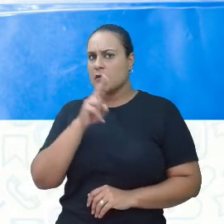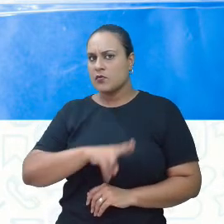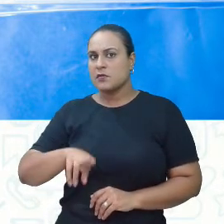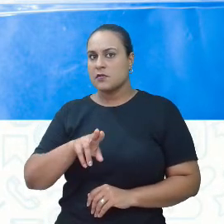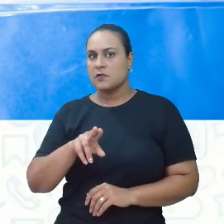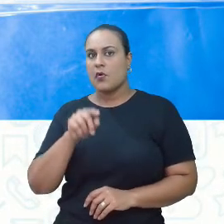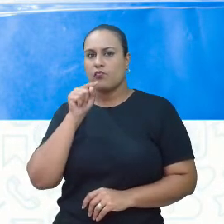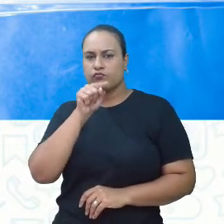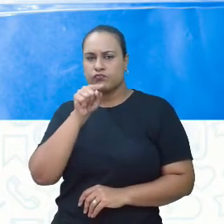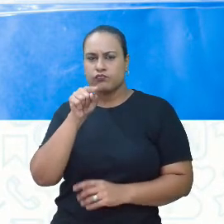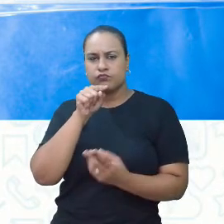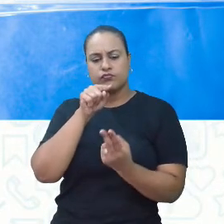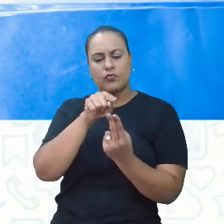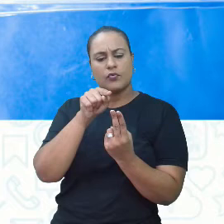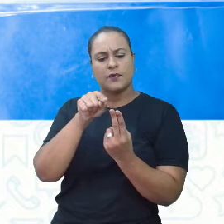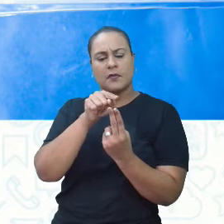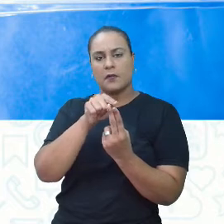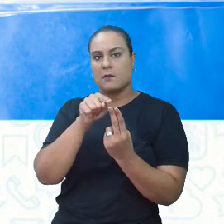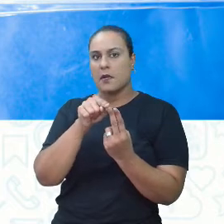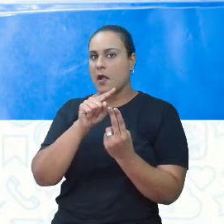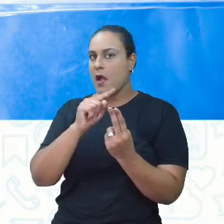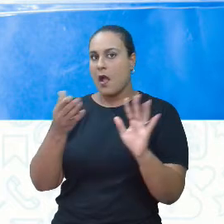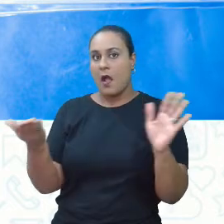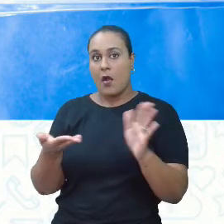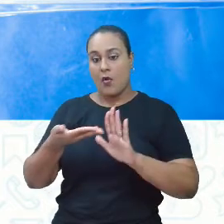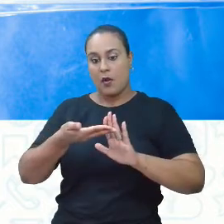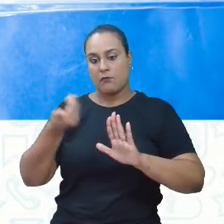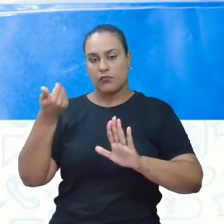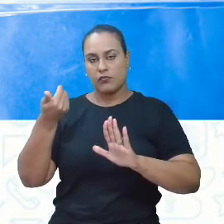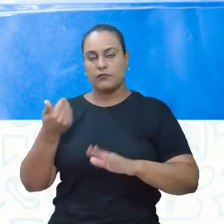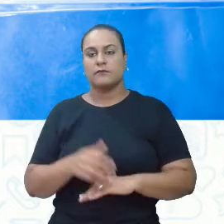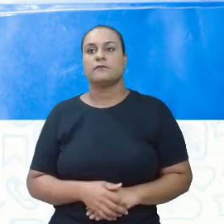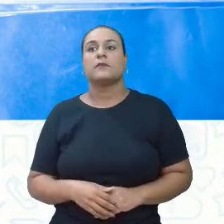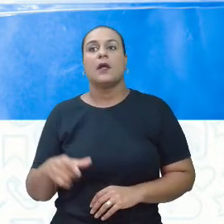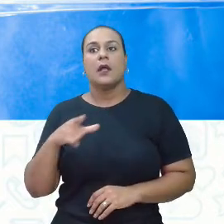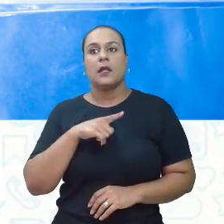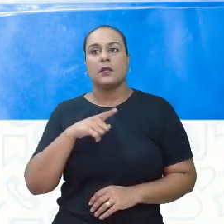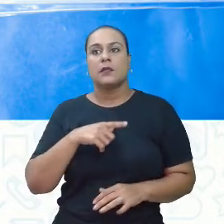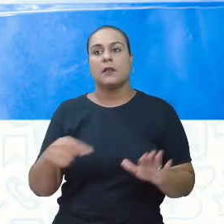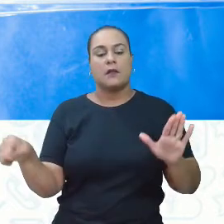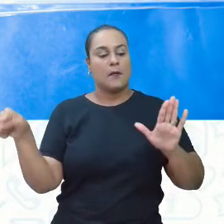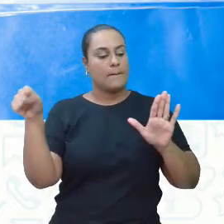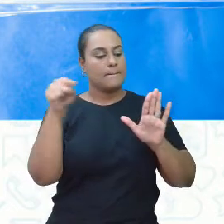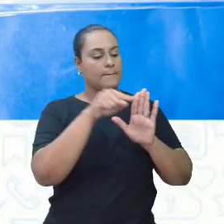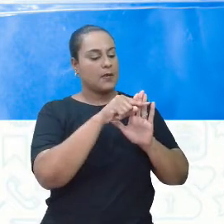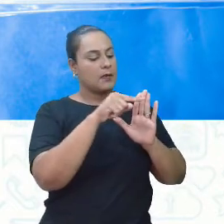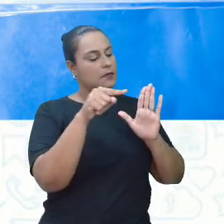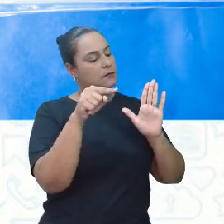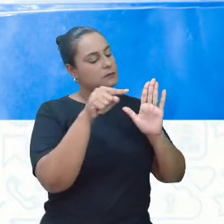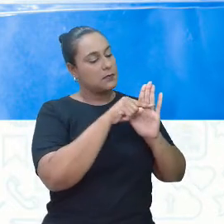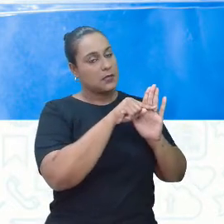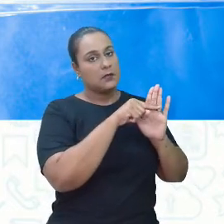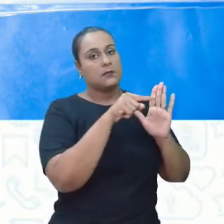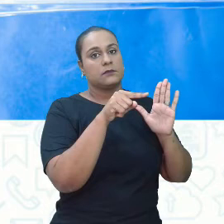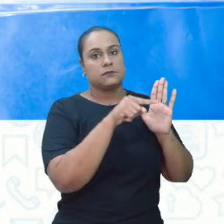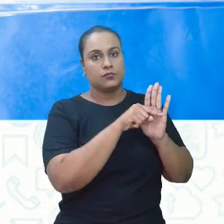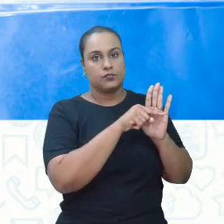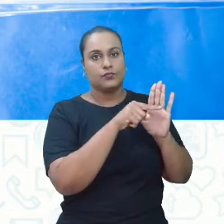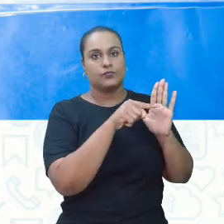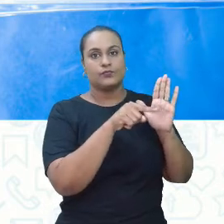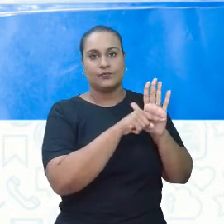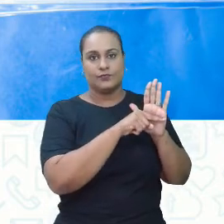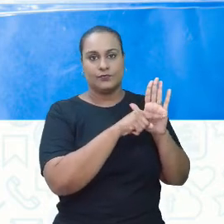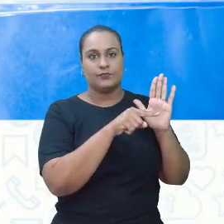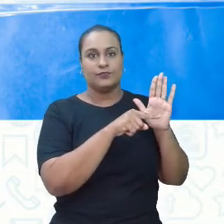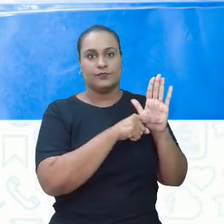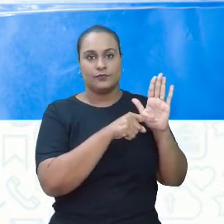de trema e que passam a ser sem trema agora. Ó, a gente tem frequente, 50,